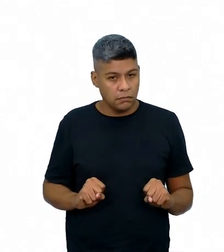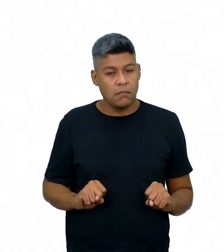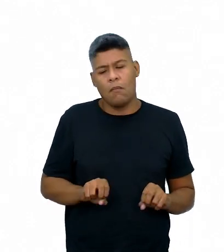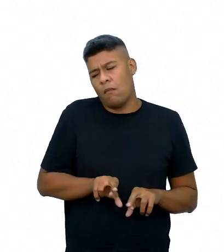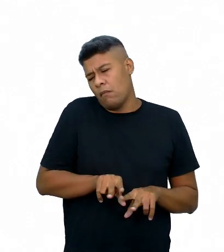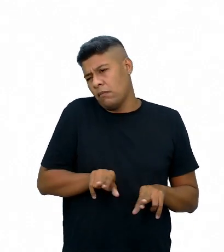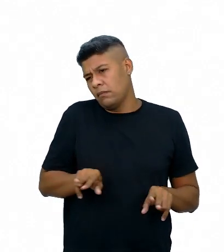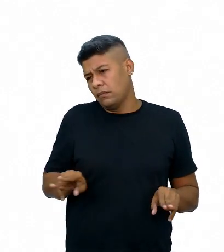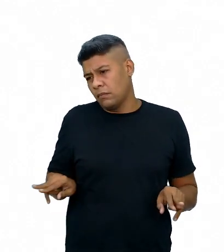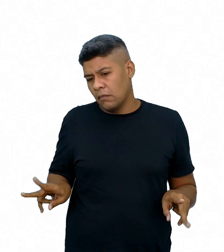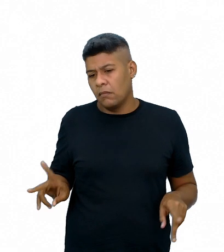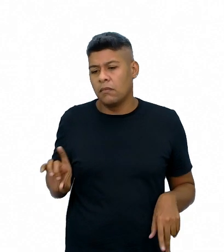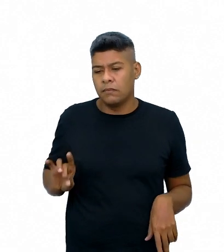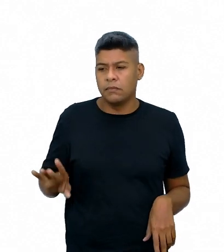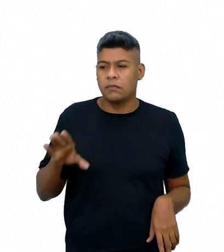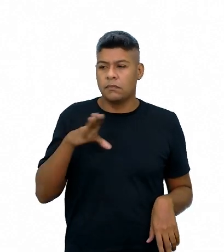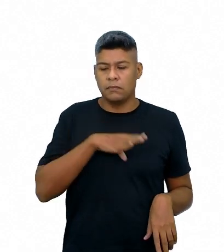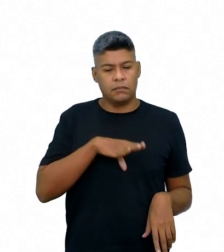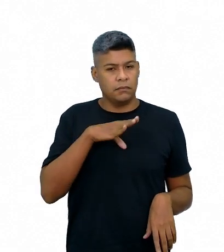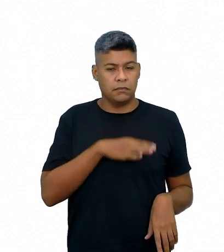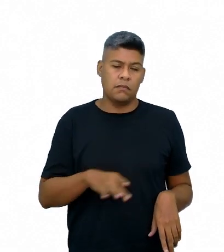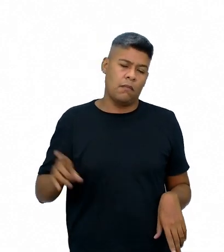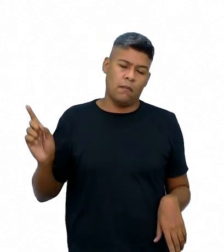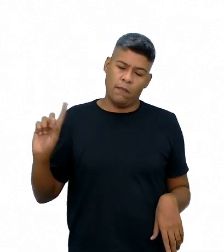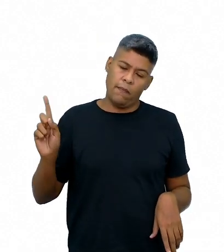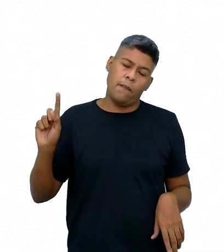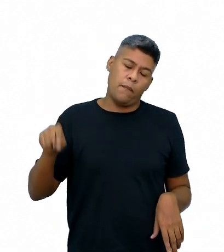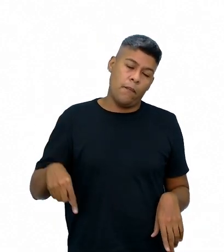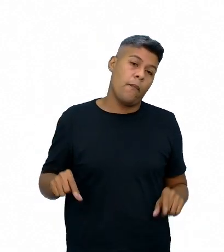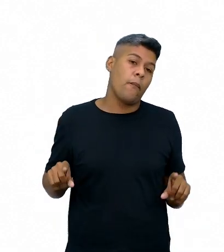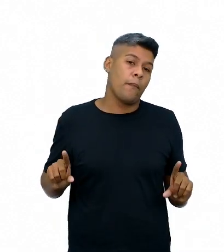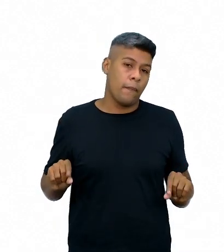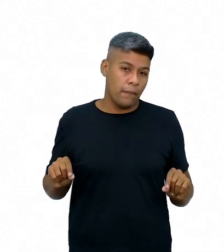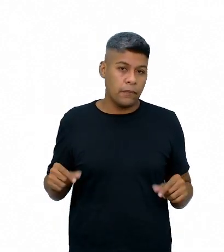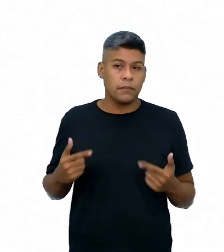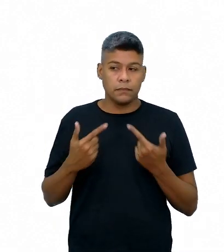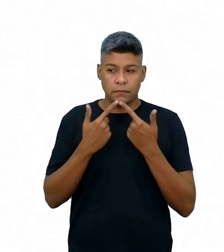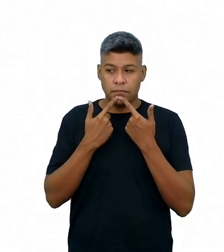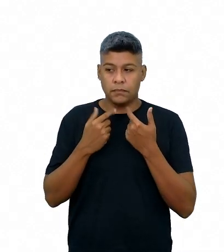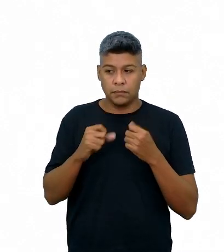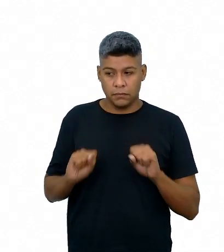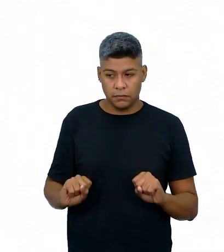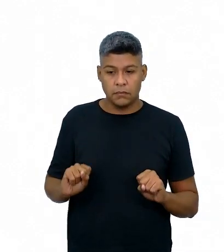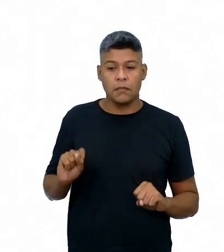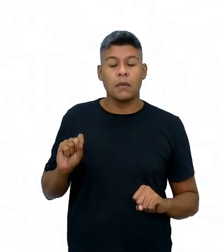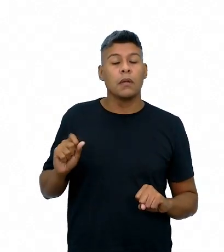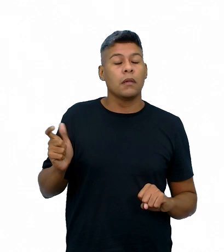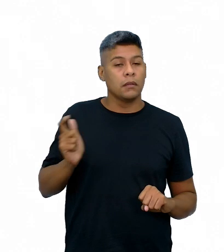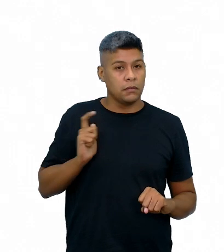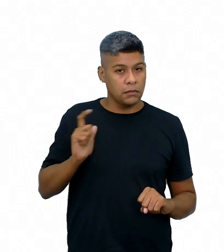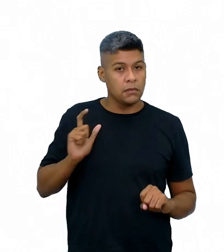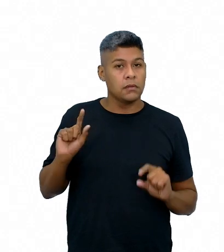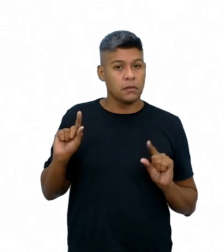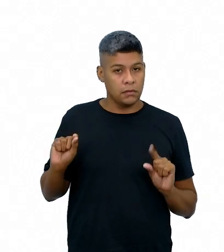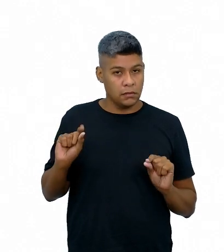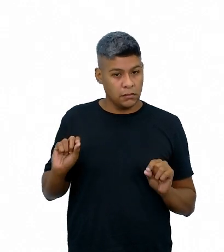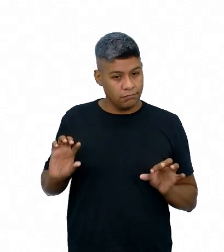morfossintáxicos, apenas do português, mas, assim, levar em consideração que a linguagem é social, que ele está